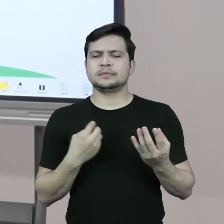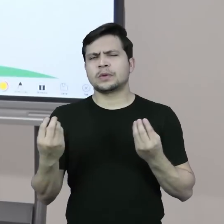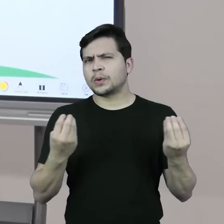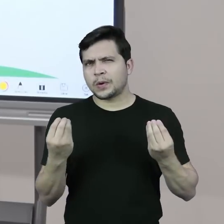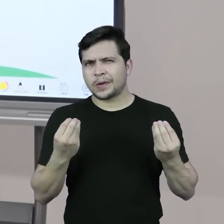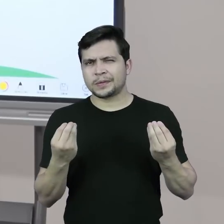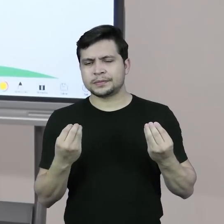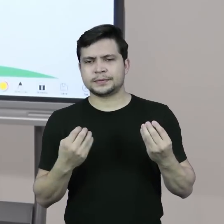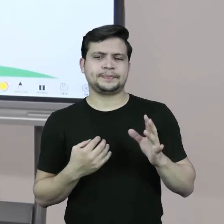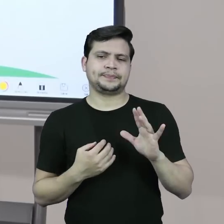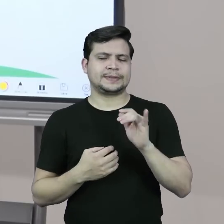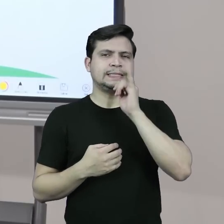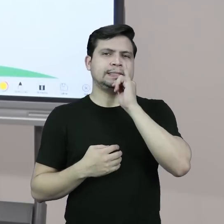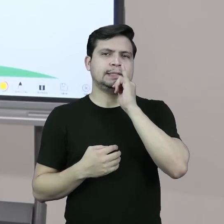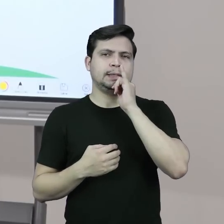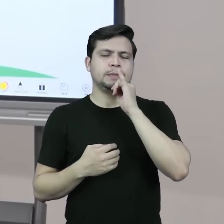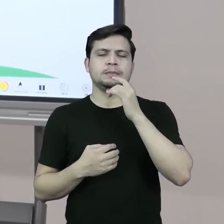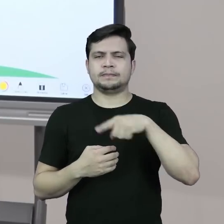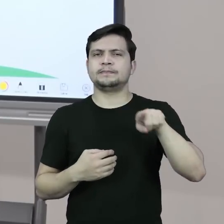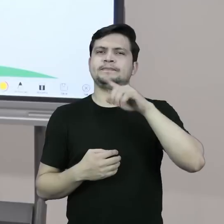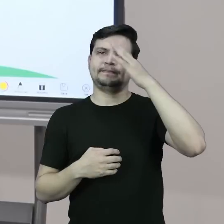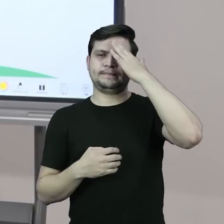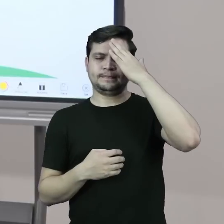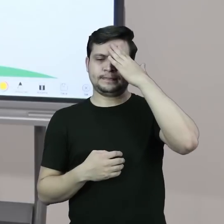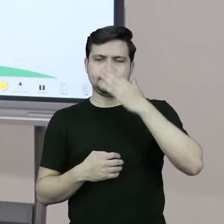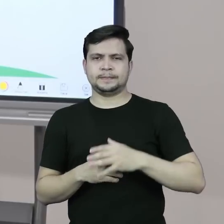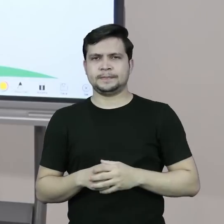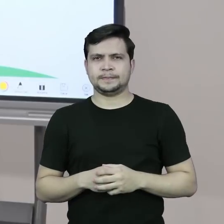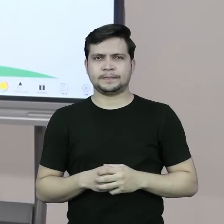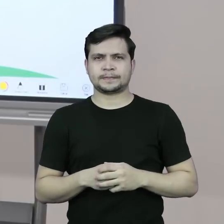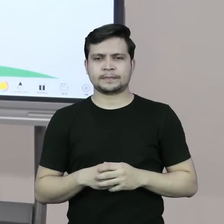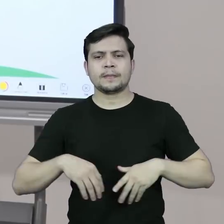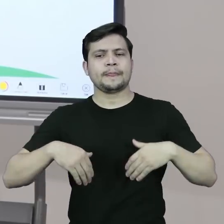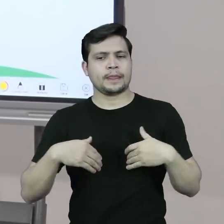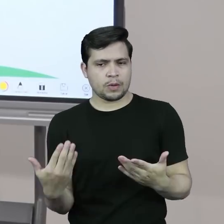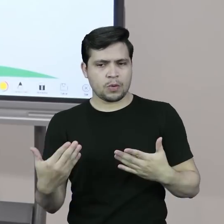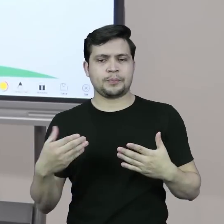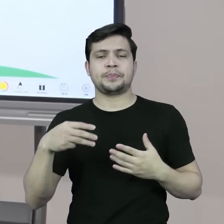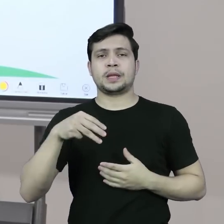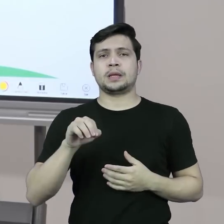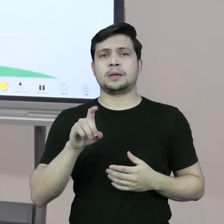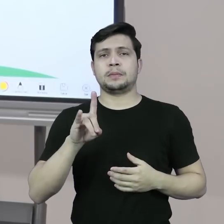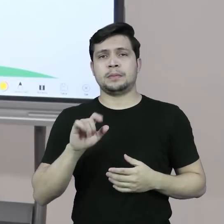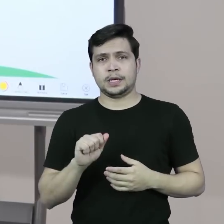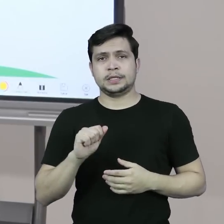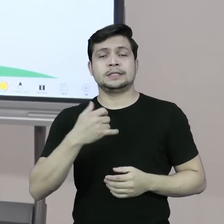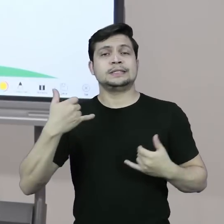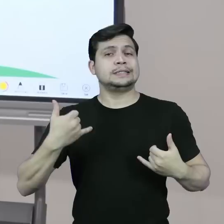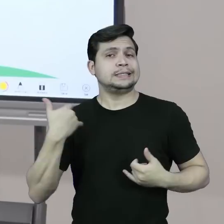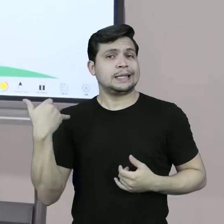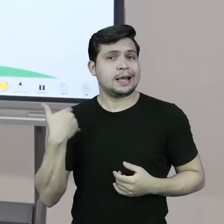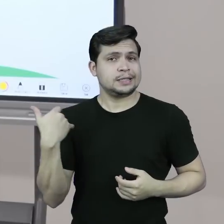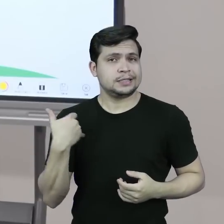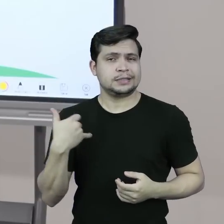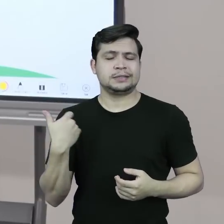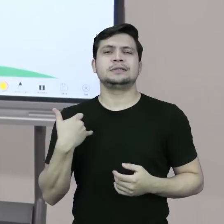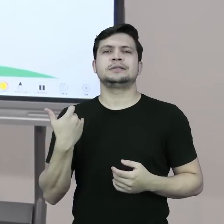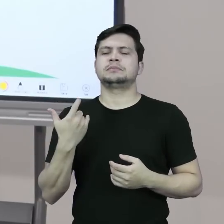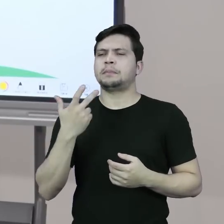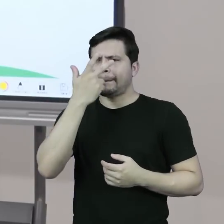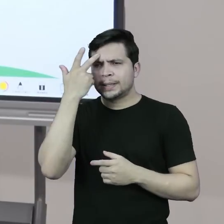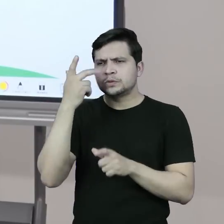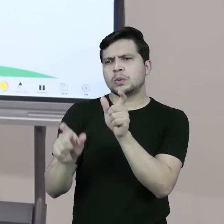pesos. Esses pesos a gente pode entender também como apenas uma repetição para a média aritmética simples,